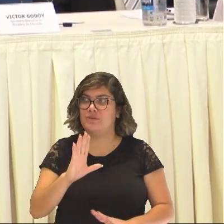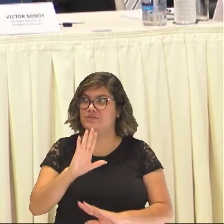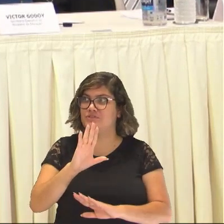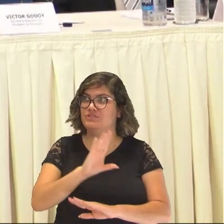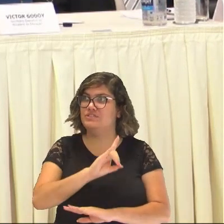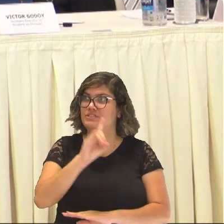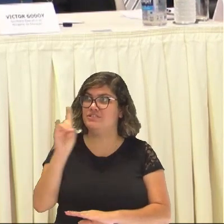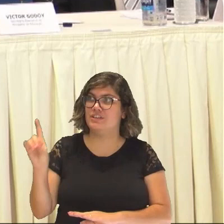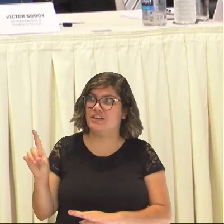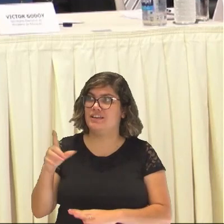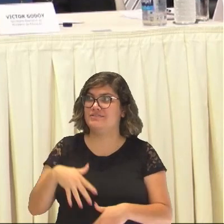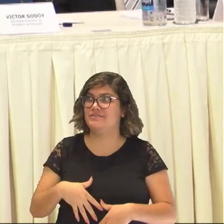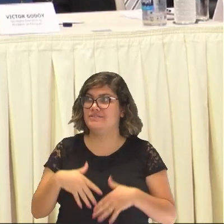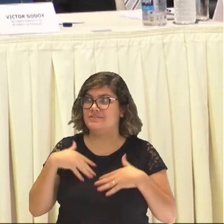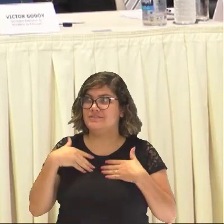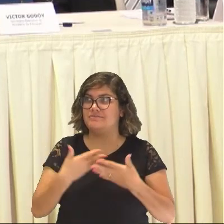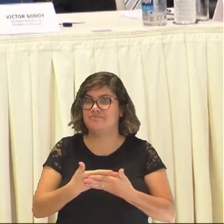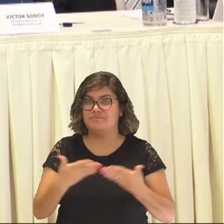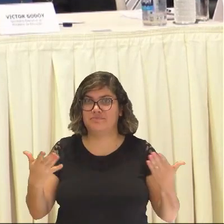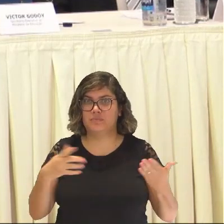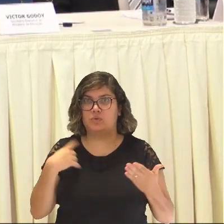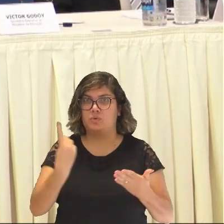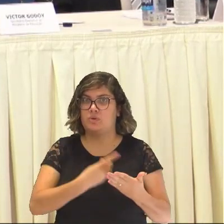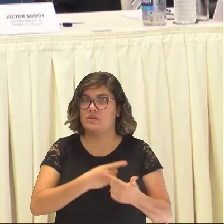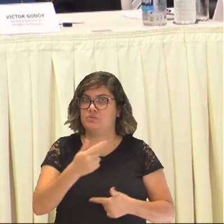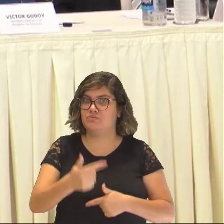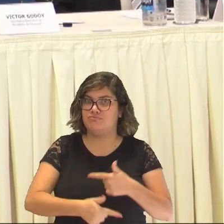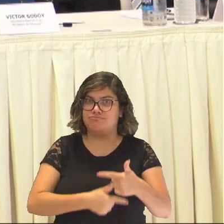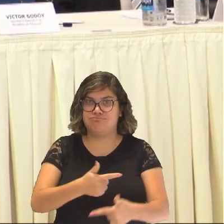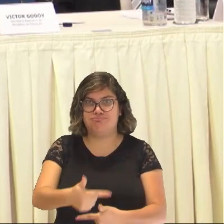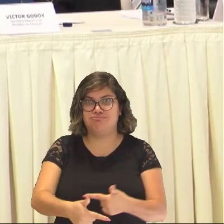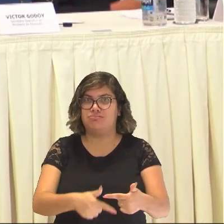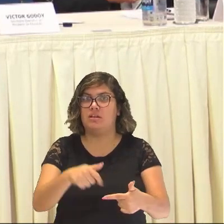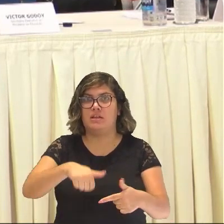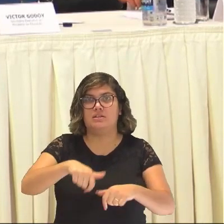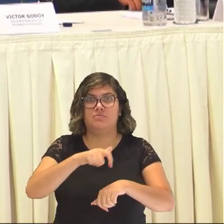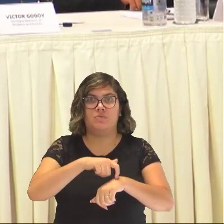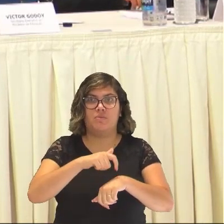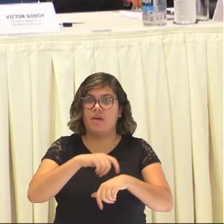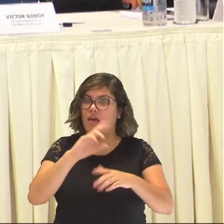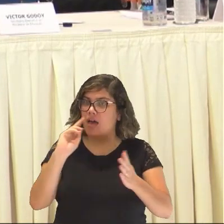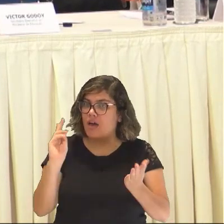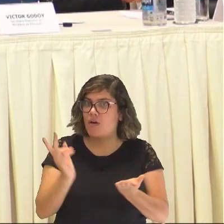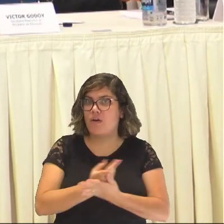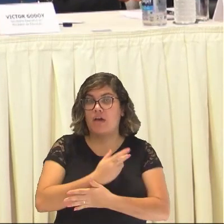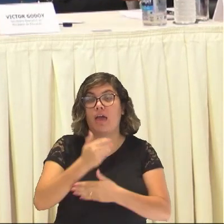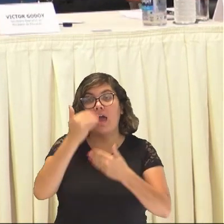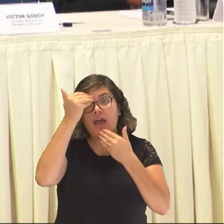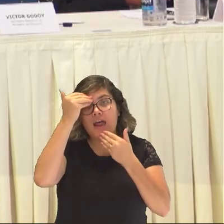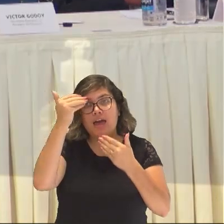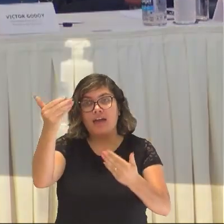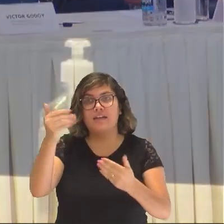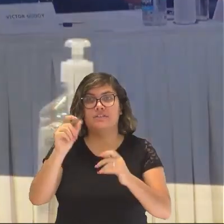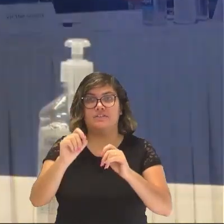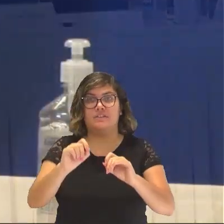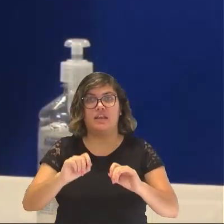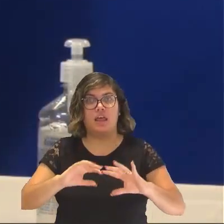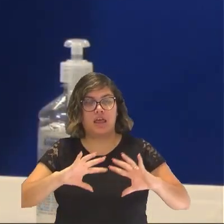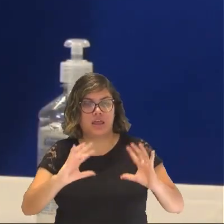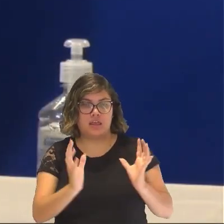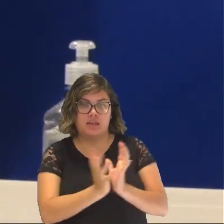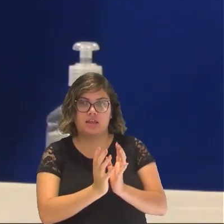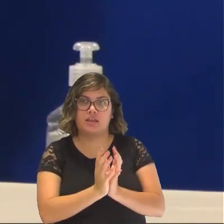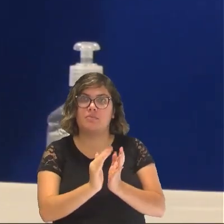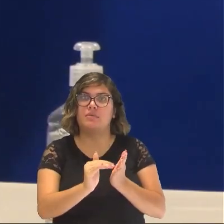enorme estar aqui com vocês. Nós trabalhamos muito para que esse momento ocorresse. Queria agradecer a toda a equipe da